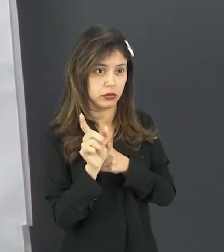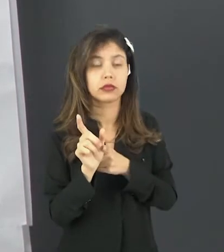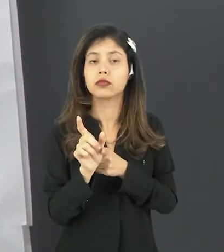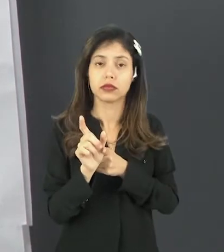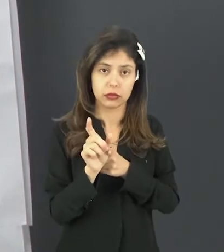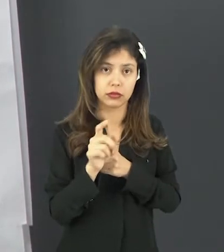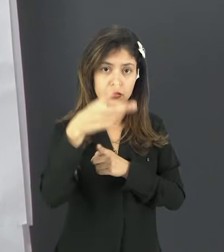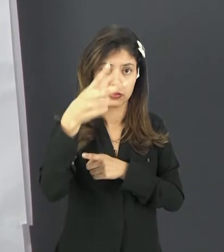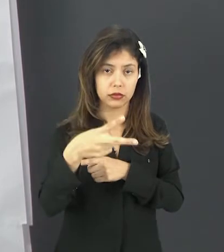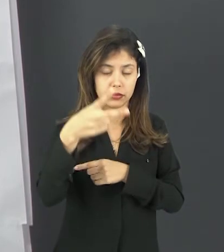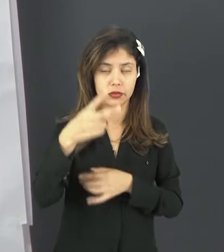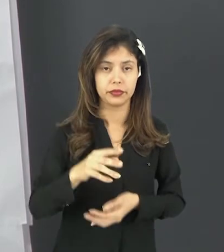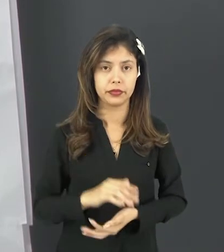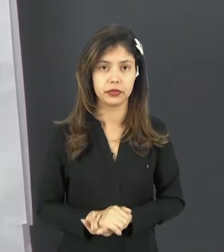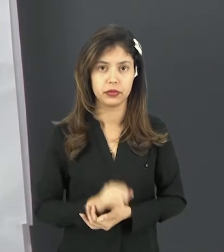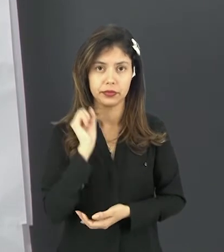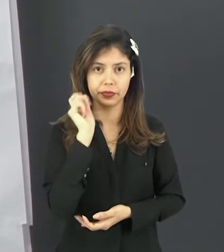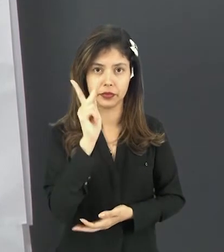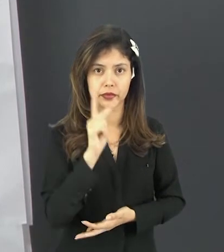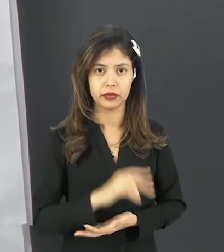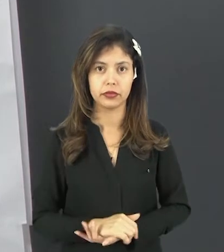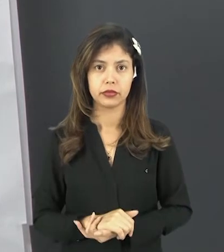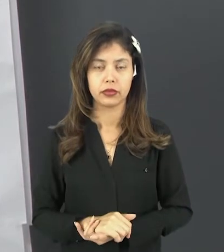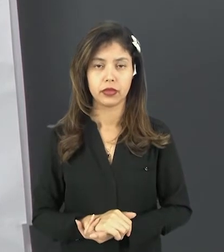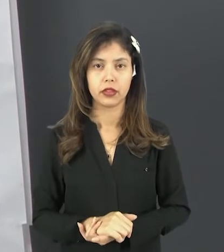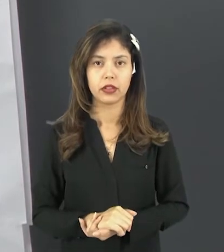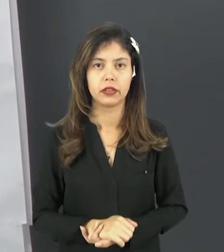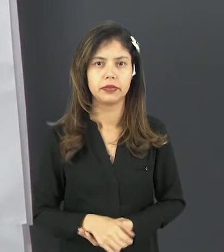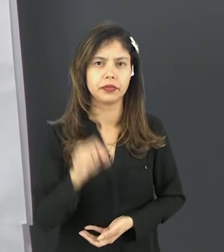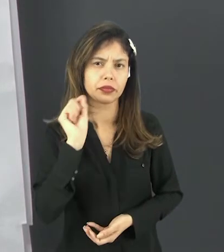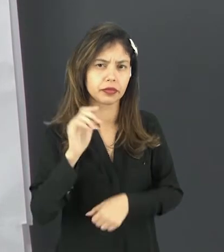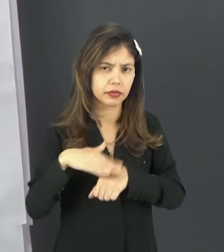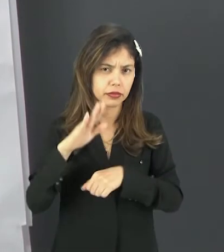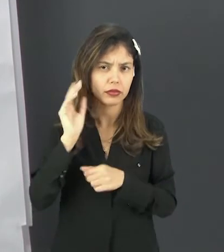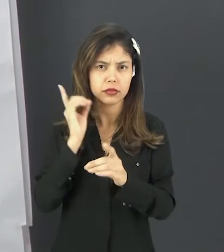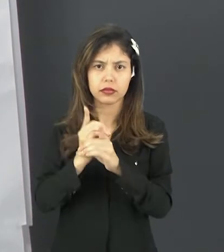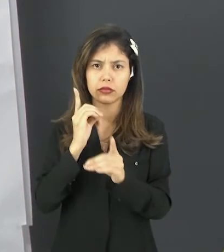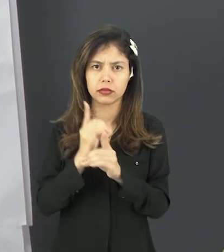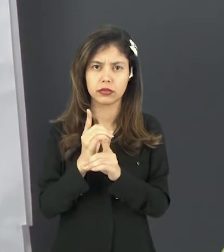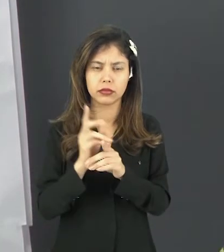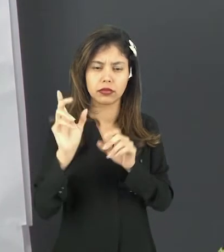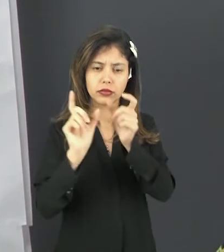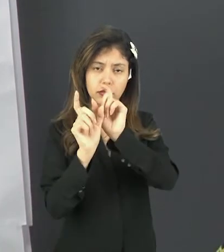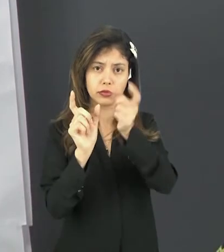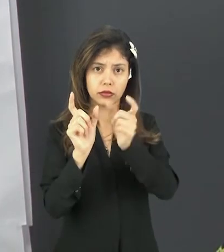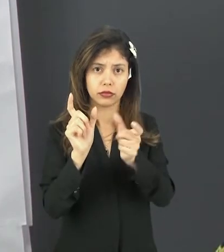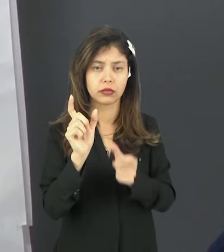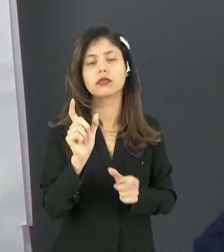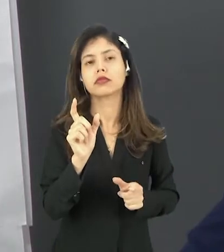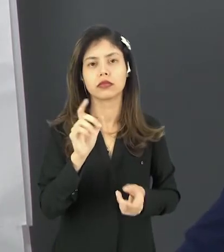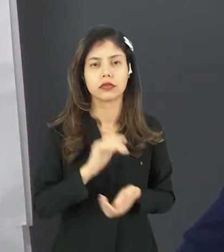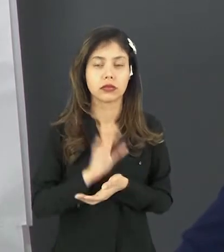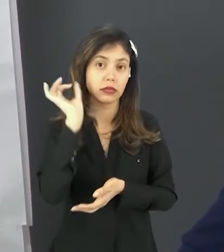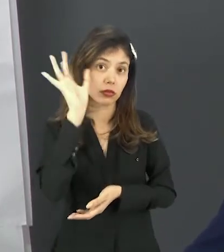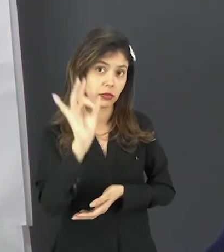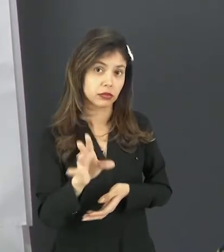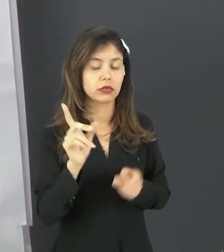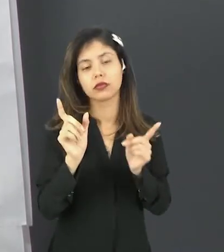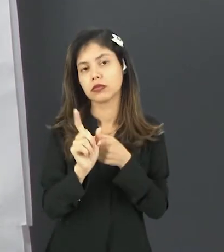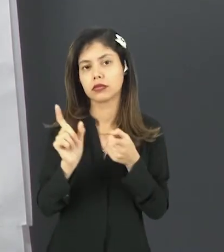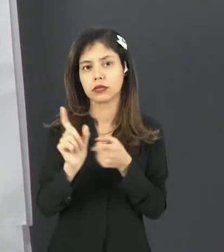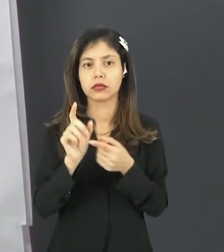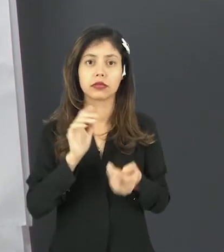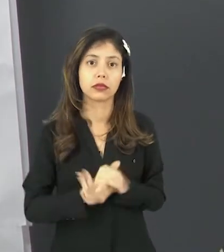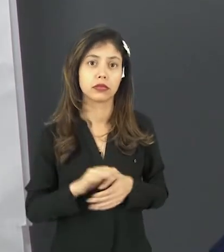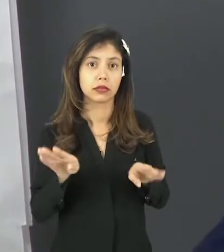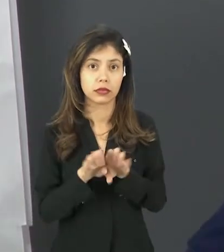tem 2 aqui, ó. Ok? O que mais que eu posso encontrar no verbete? Verbete é cada palavra aqui, no caso